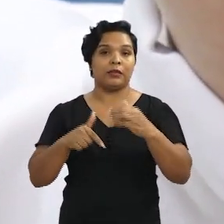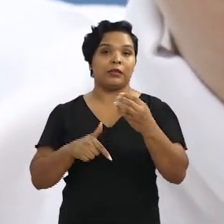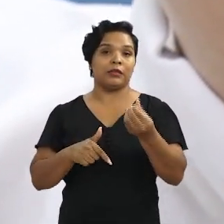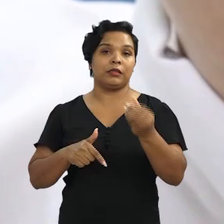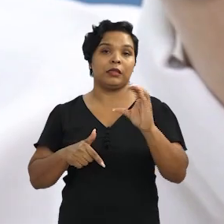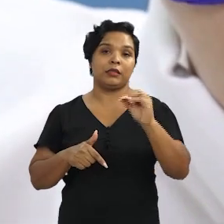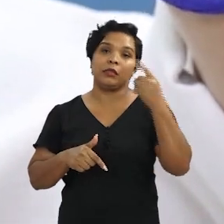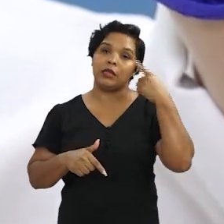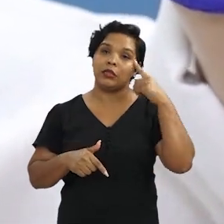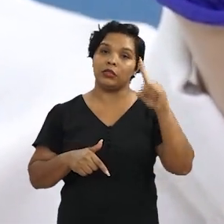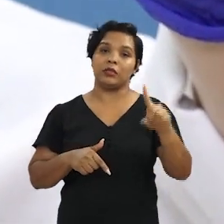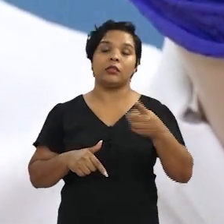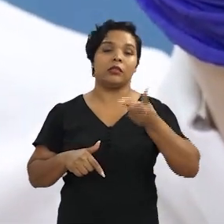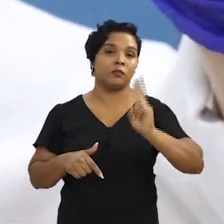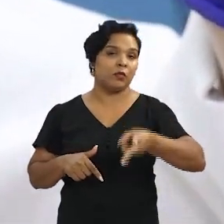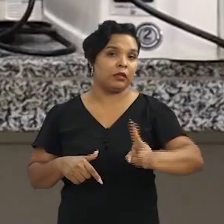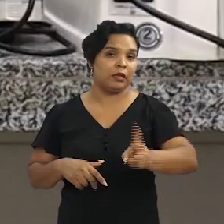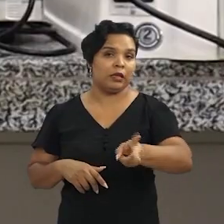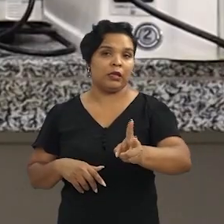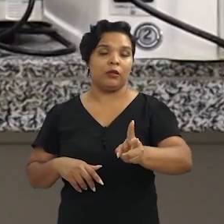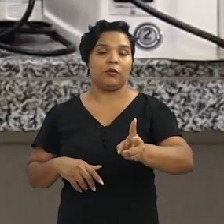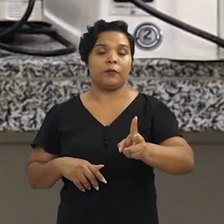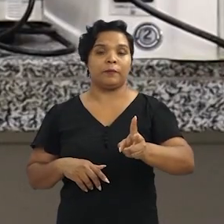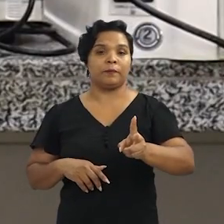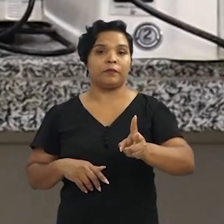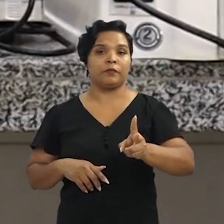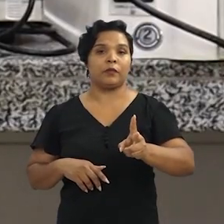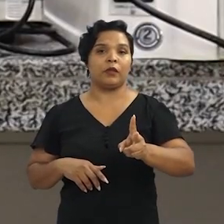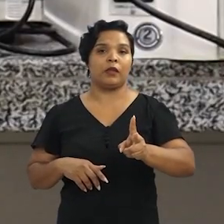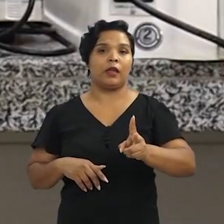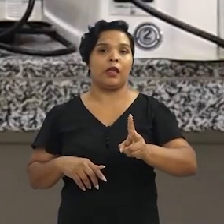de 60 dias, e eles se manteram